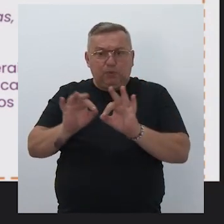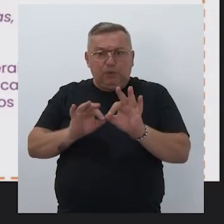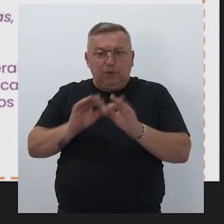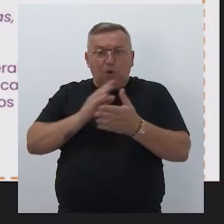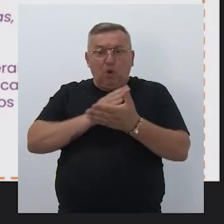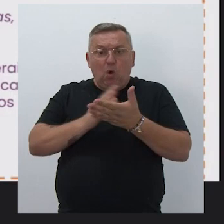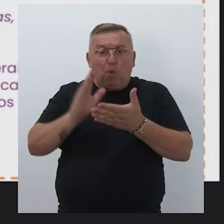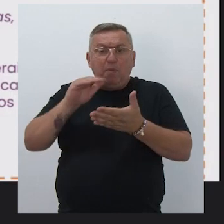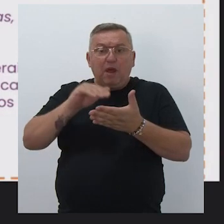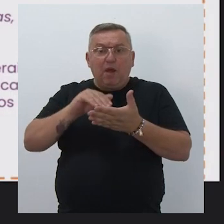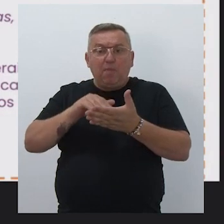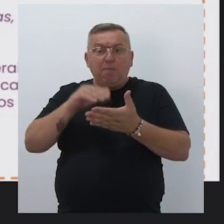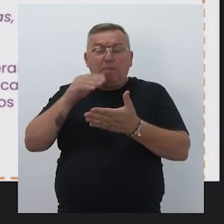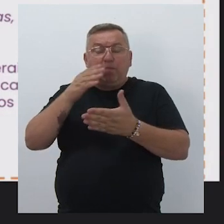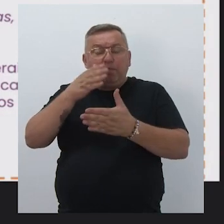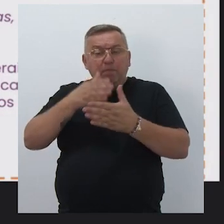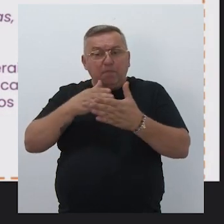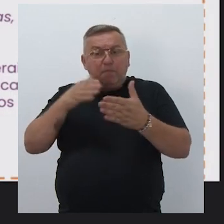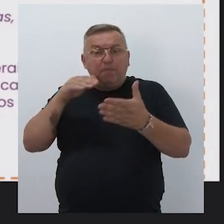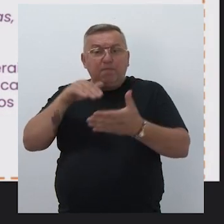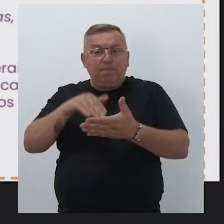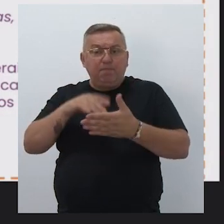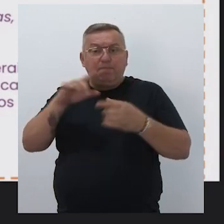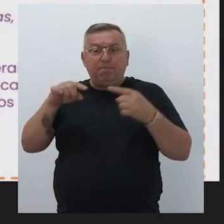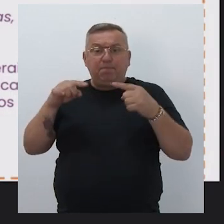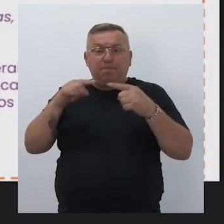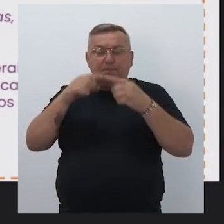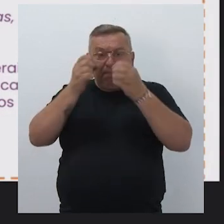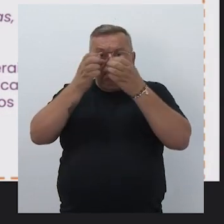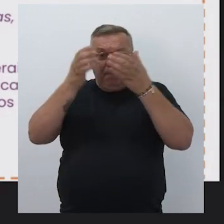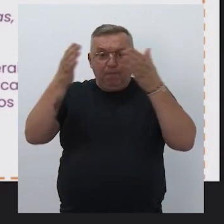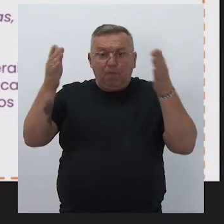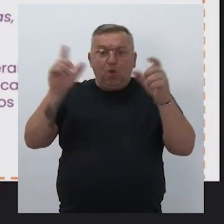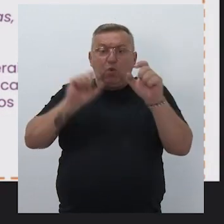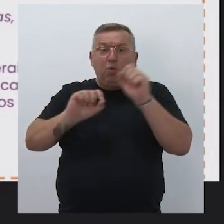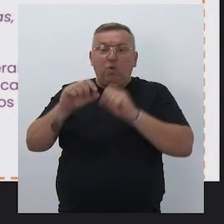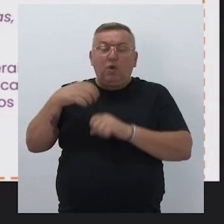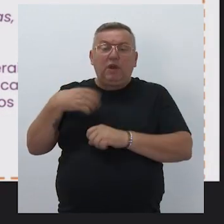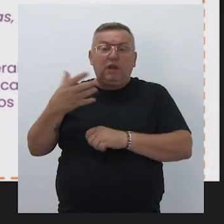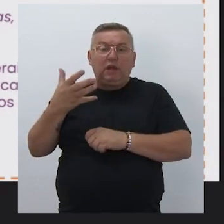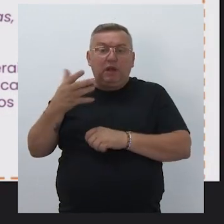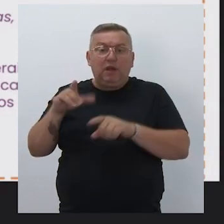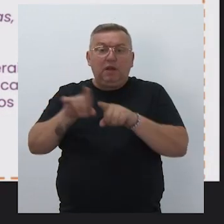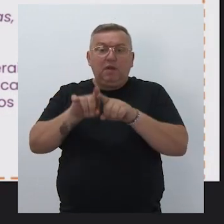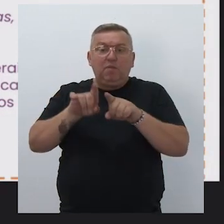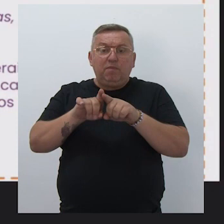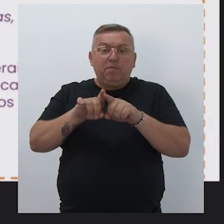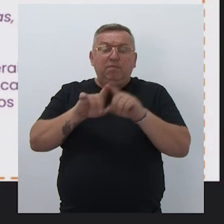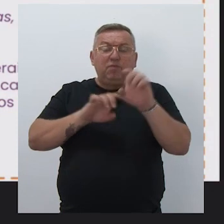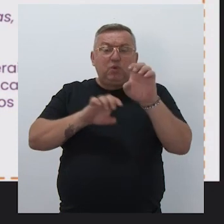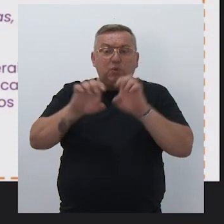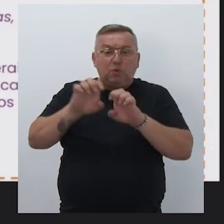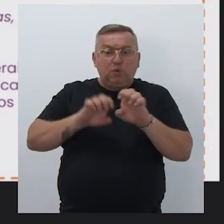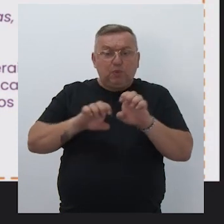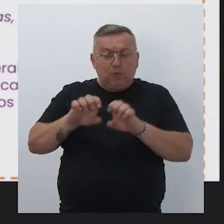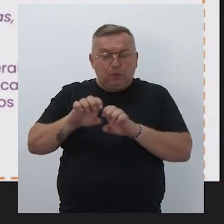começo, meio e fim, com objetivos, com clareza do que eles querem ser, com os eixos